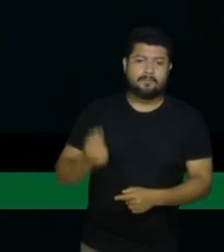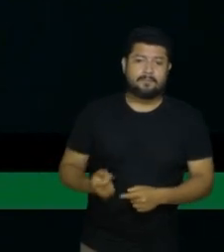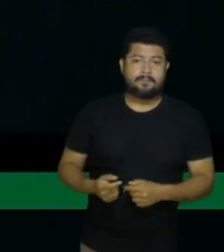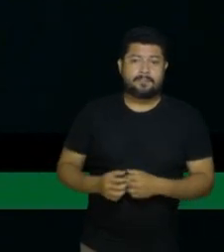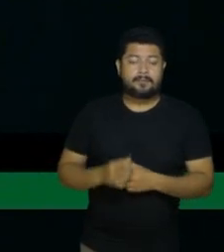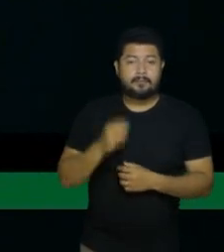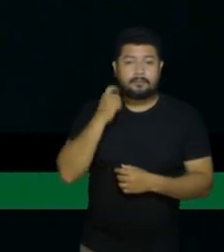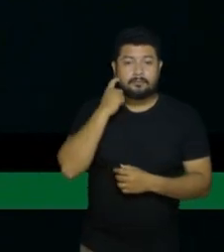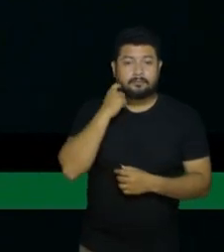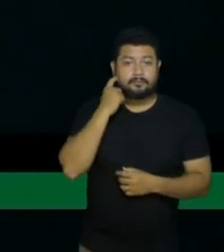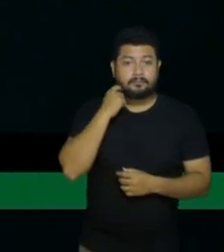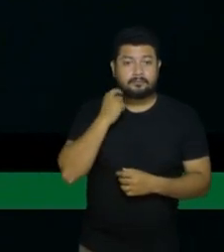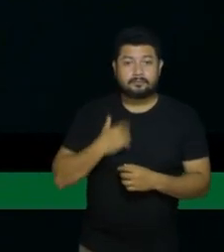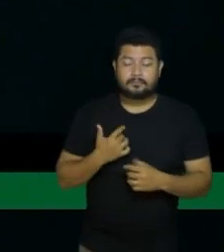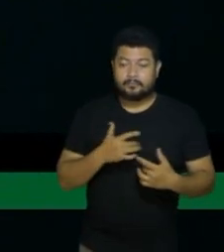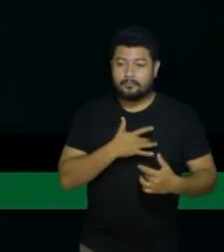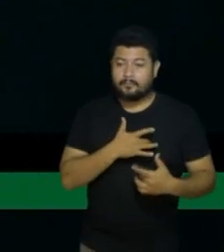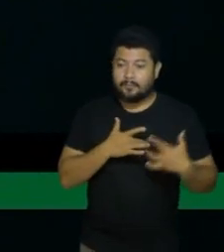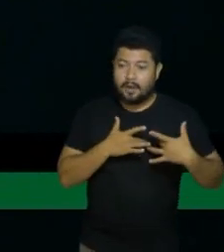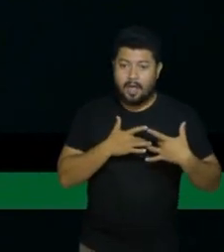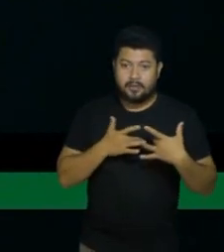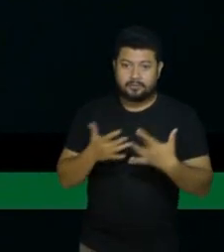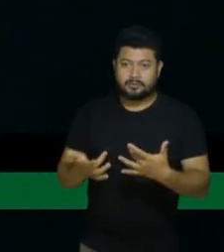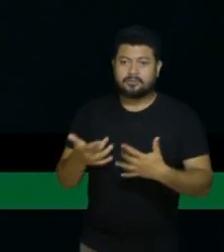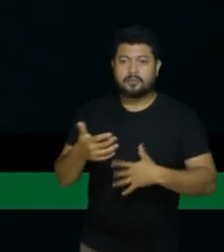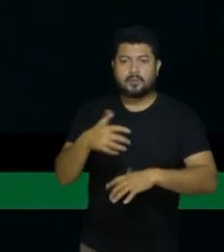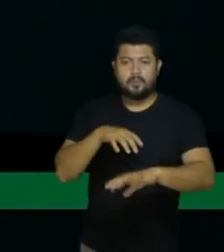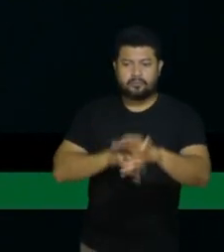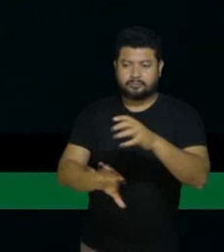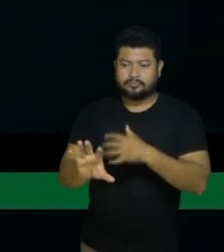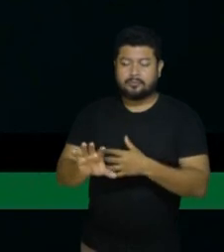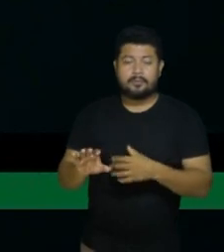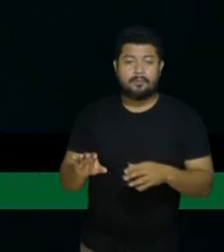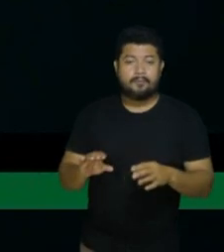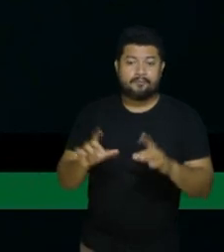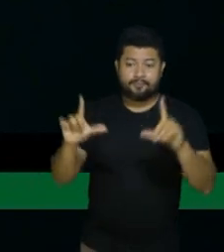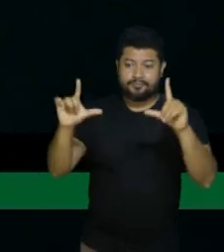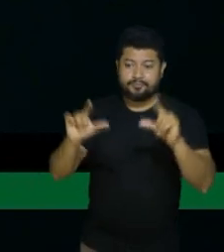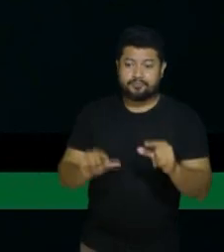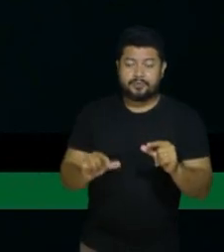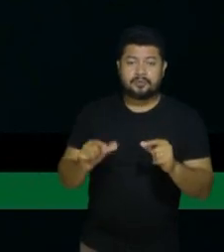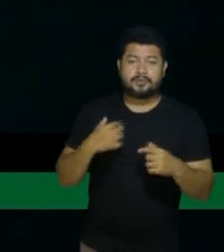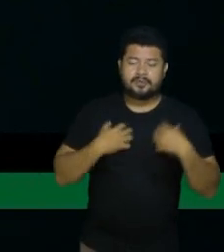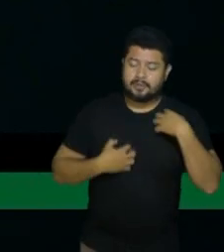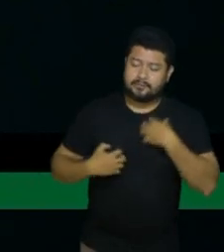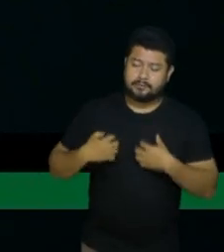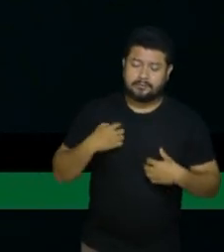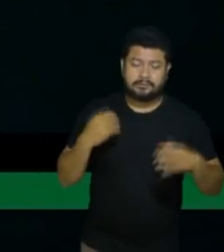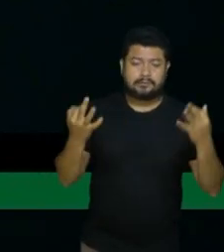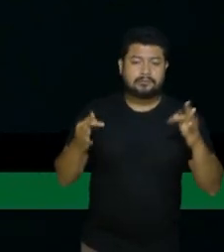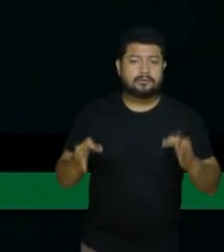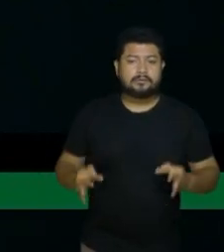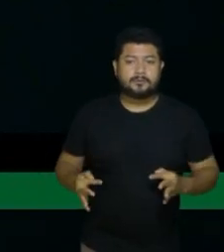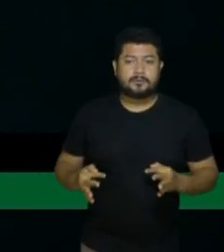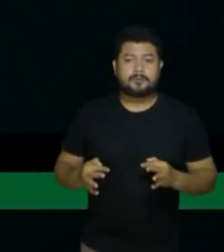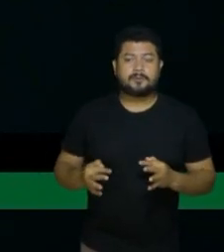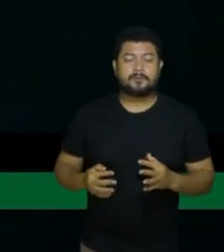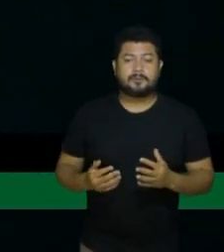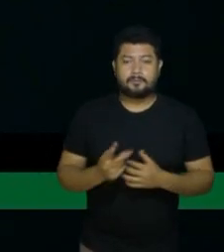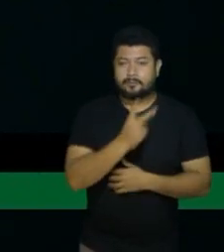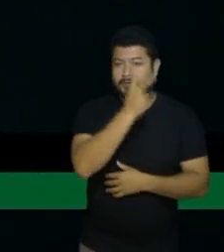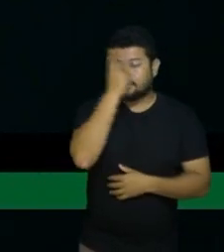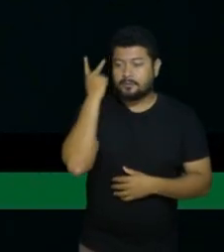a dor e a angústia dos milhares de pessoas afetadas Parabéns a todos os catarinenses que TM